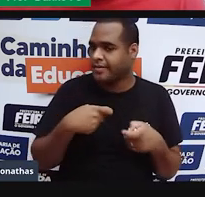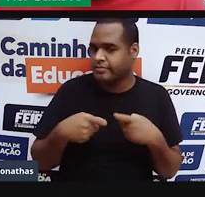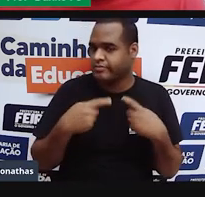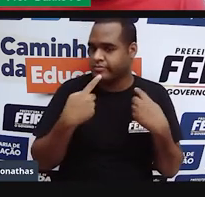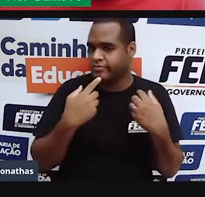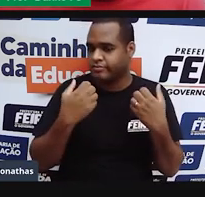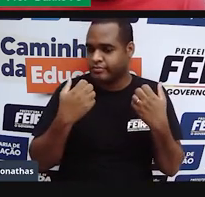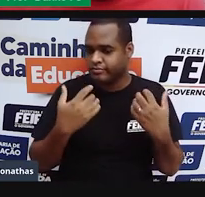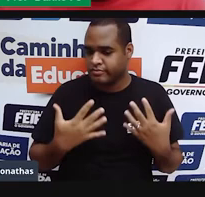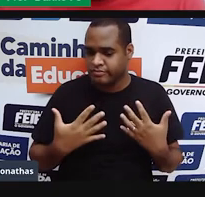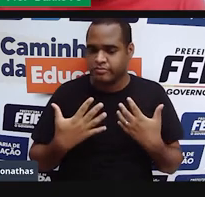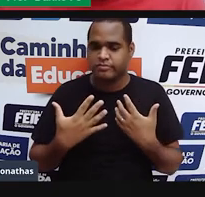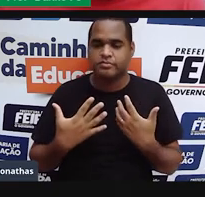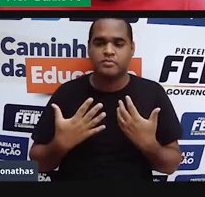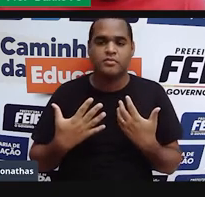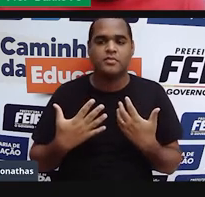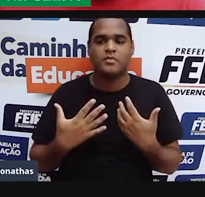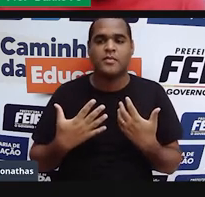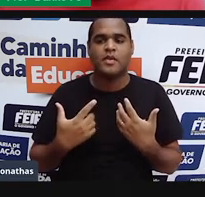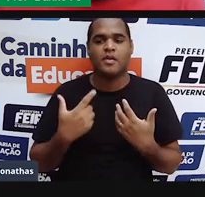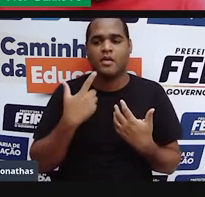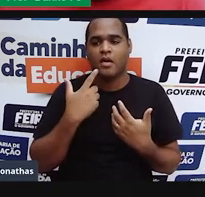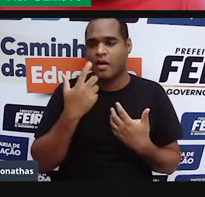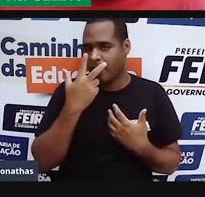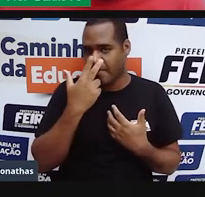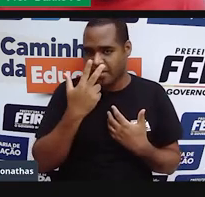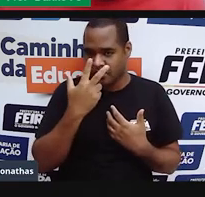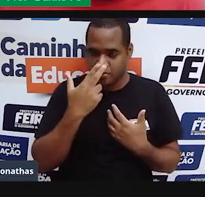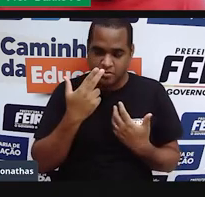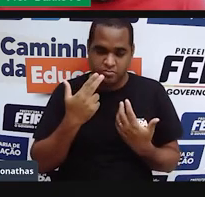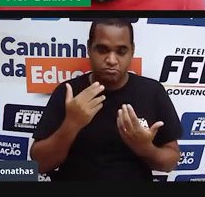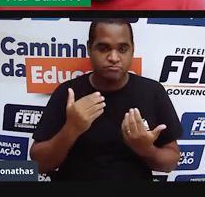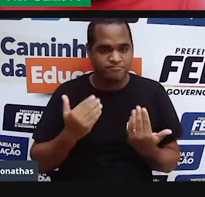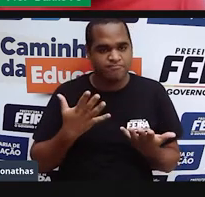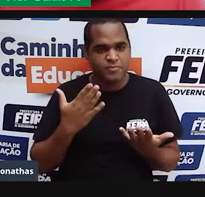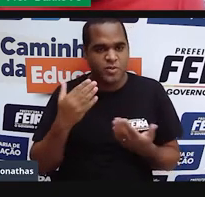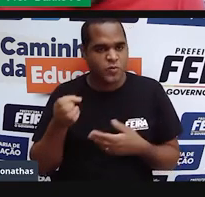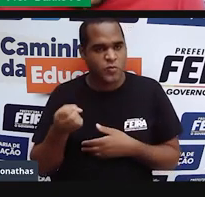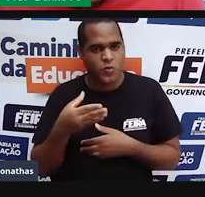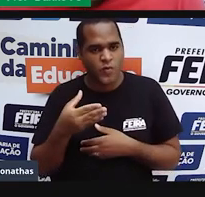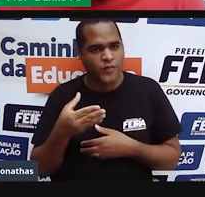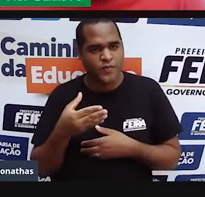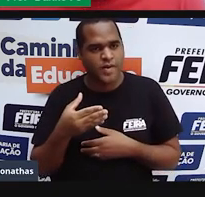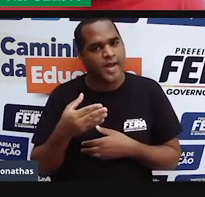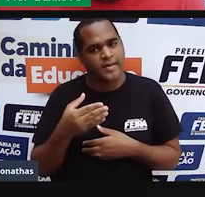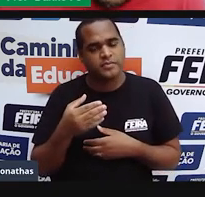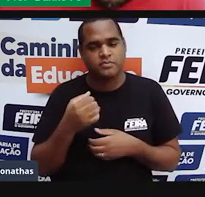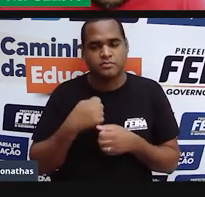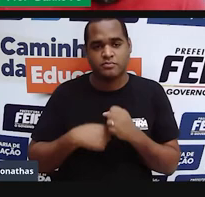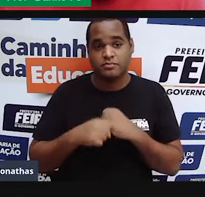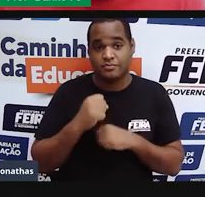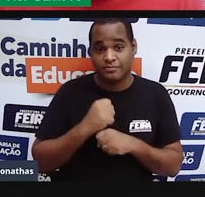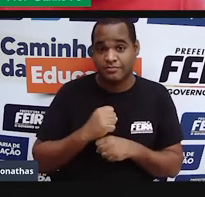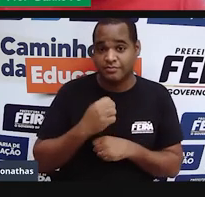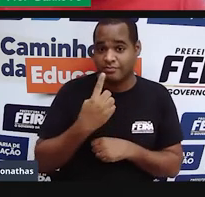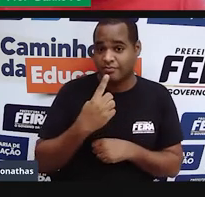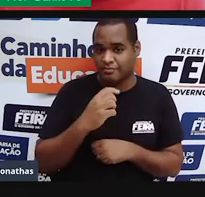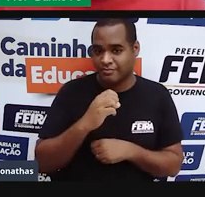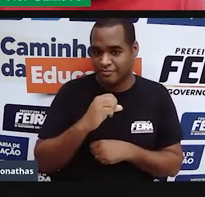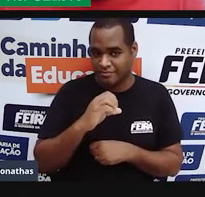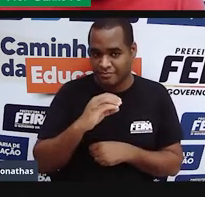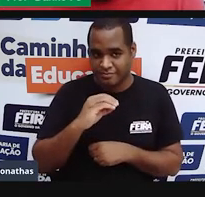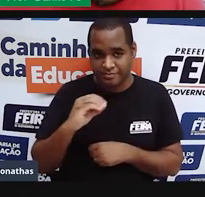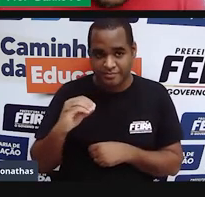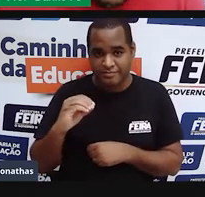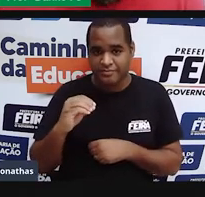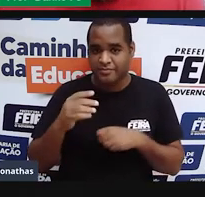quando a gente pensa que guerra naval é uma coisa mais moderna, do civil americano, não. no século XIX, uma guerra naval aqui na América